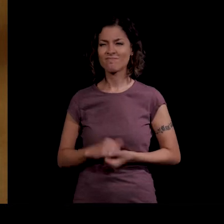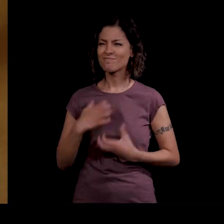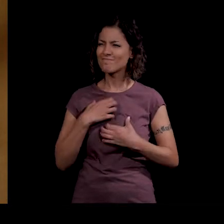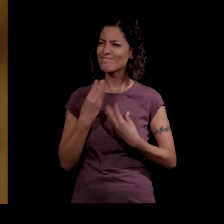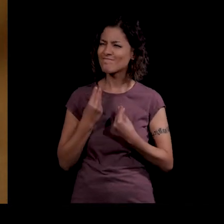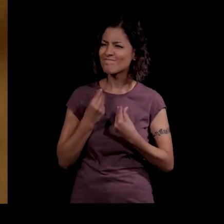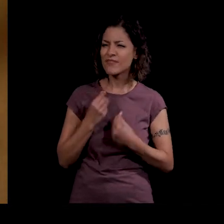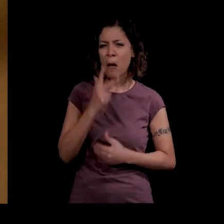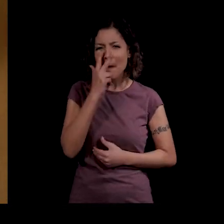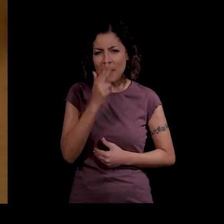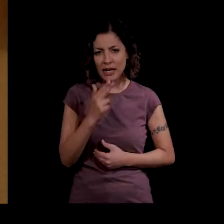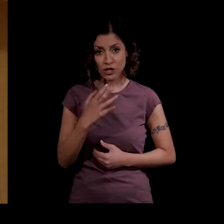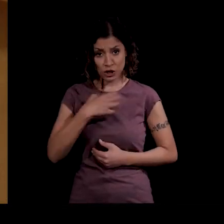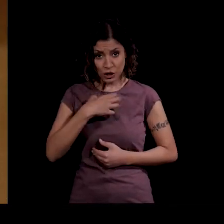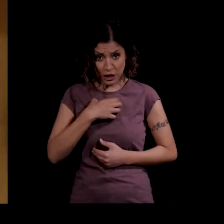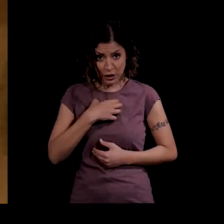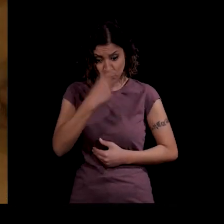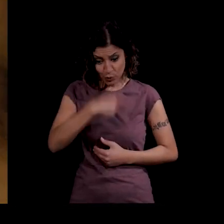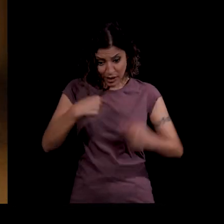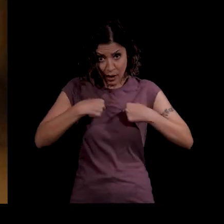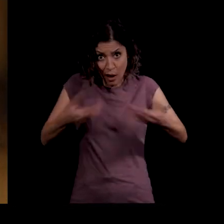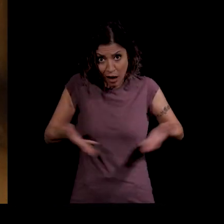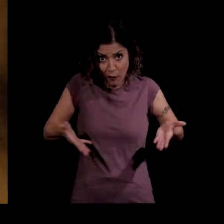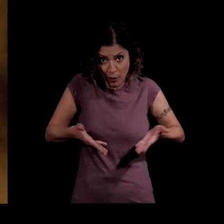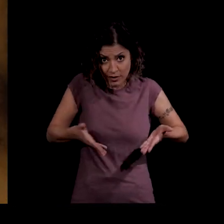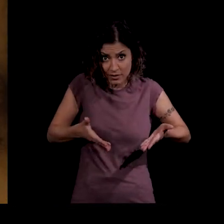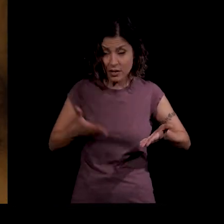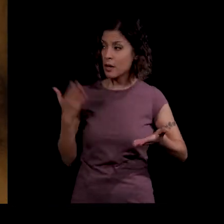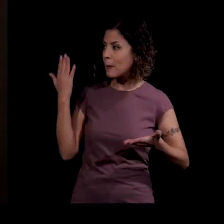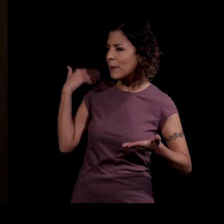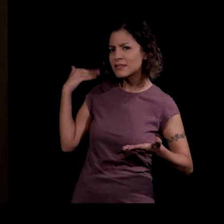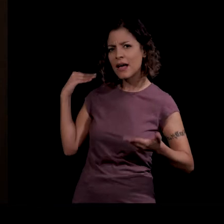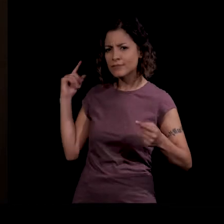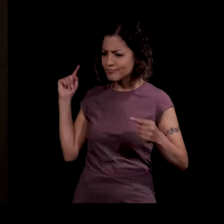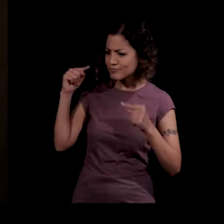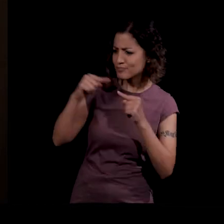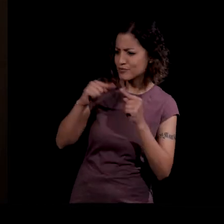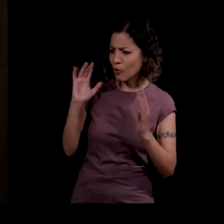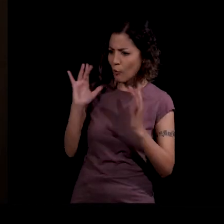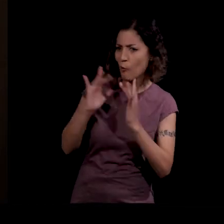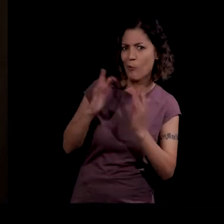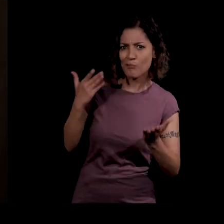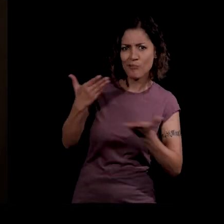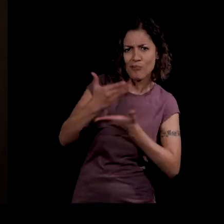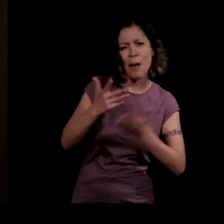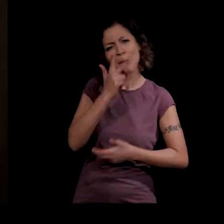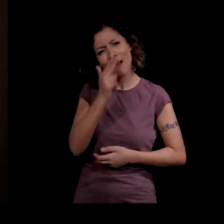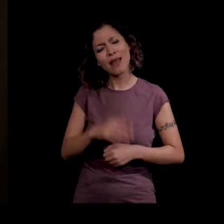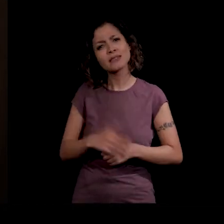Tenho a sensação que eu sempre me comuniquei com essa Letícia de agora, no passado, porque é muito